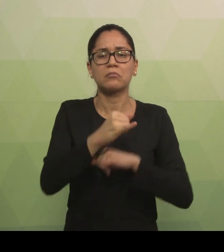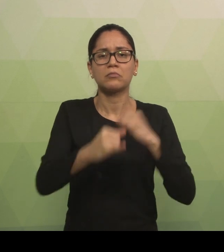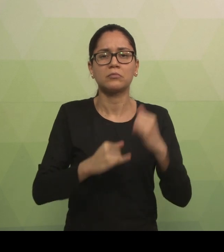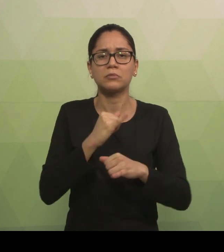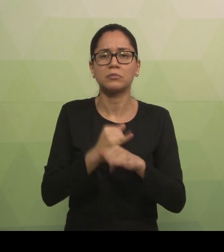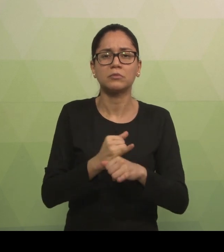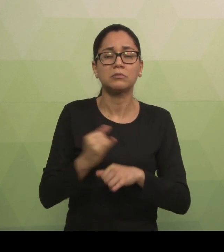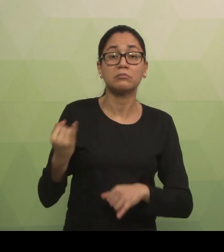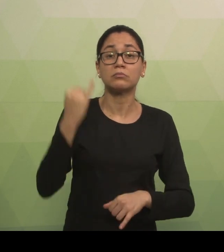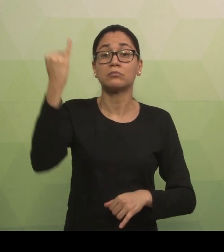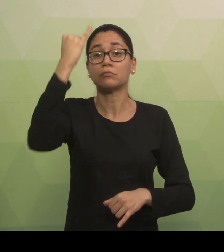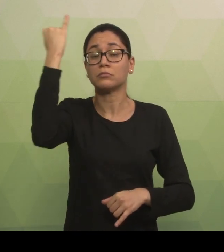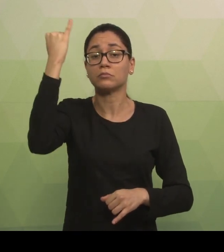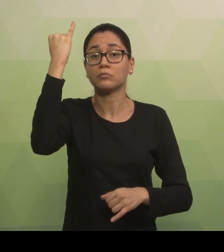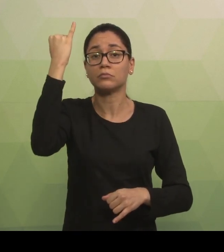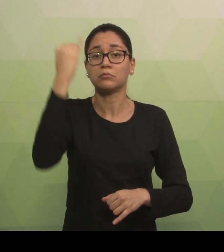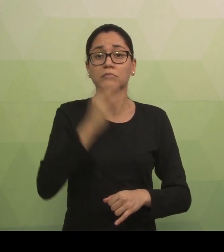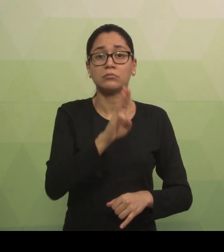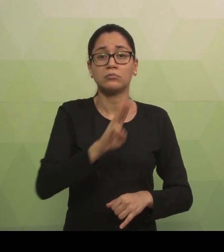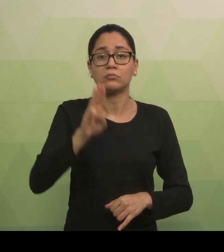websites.